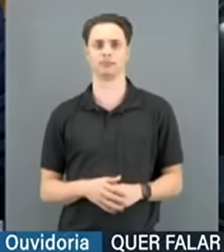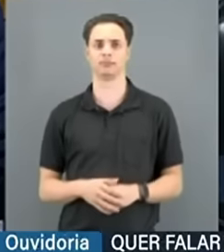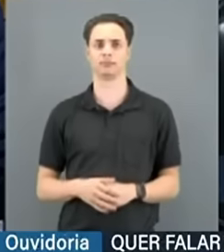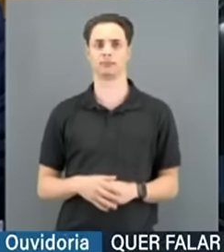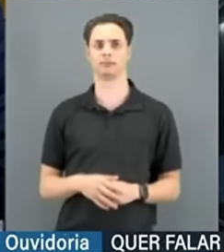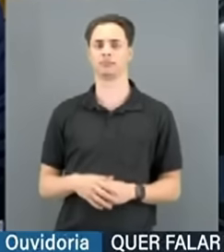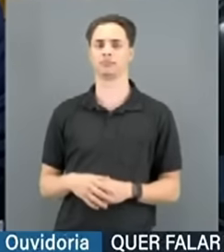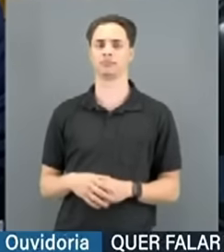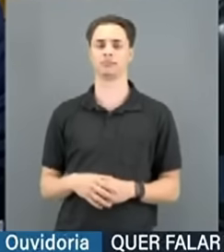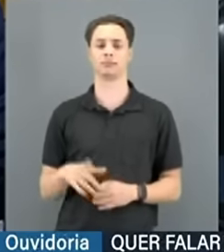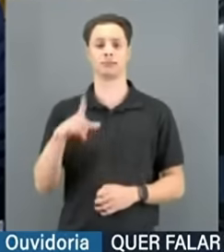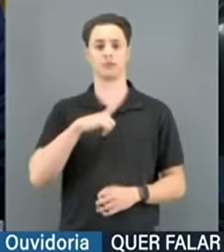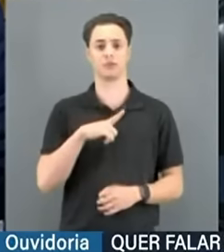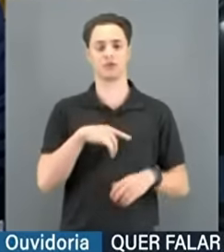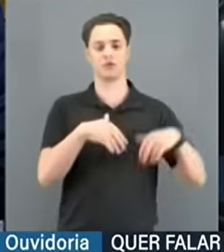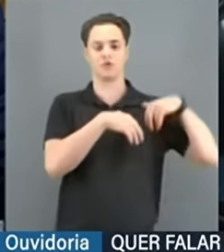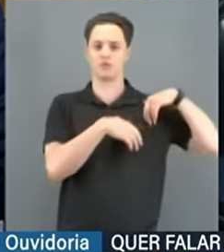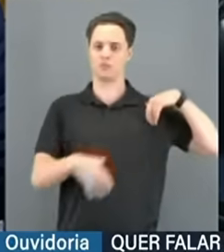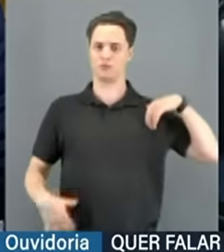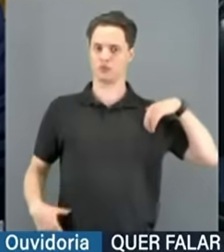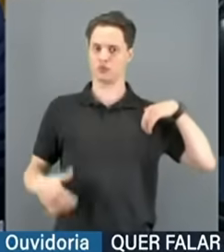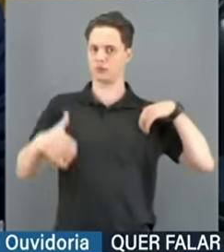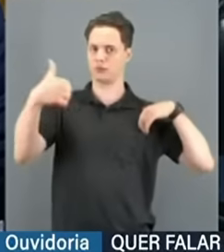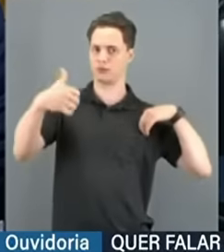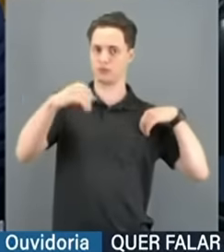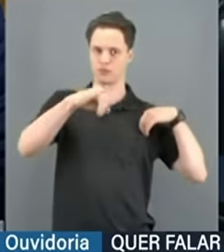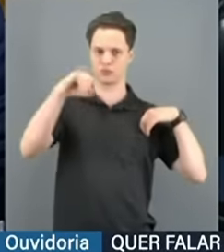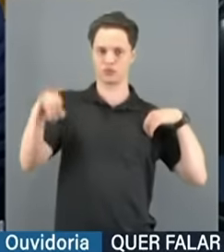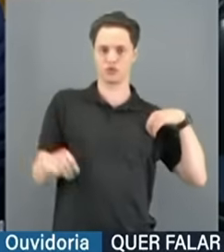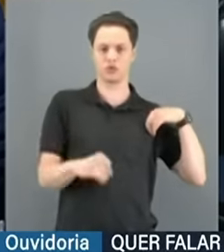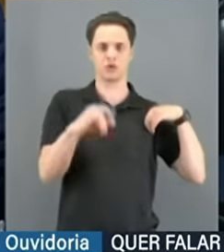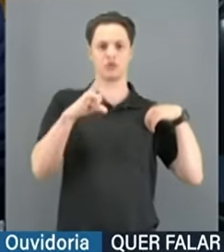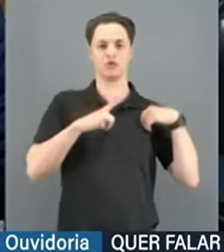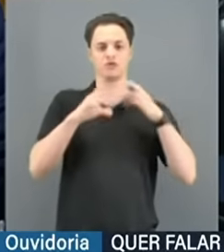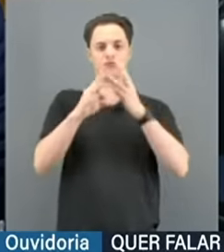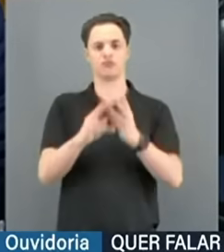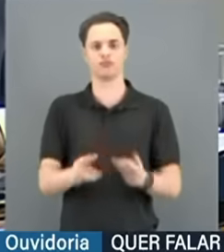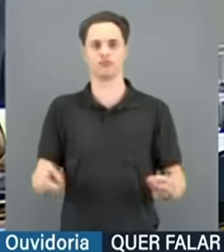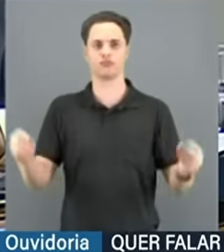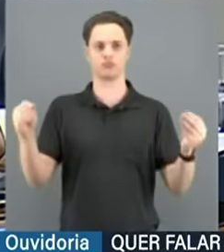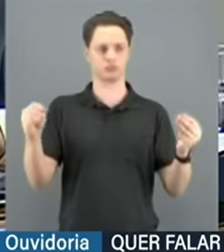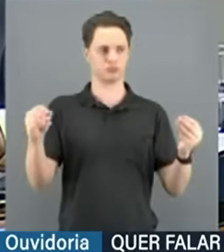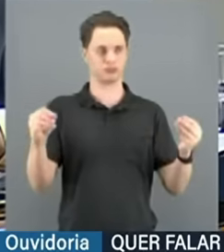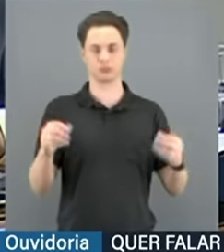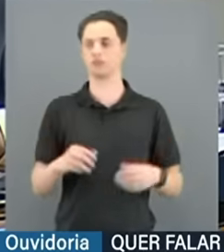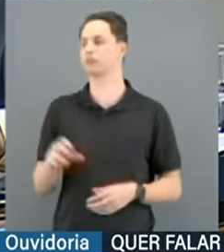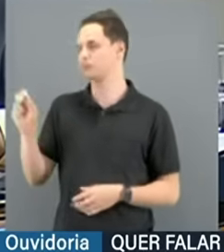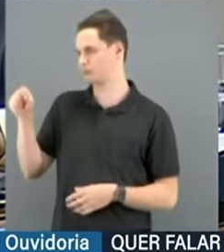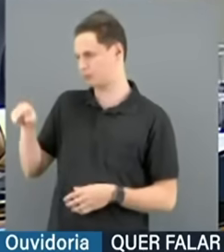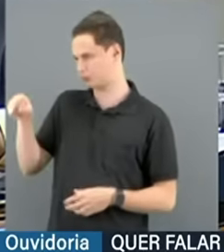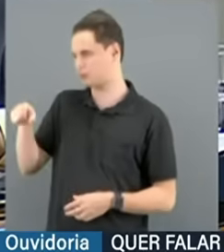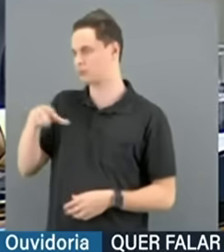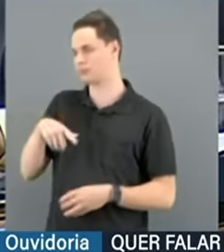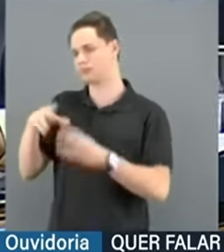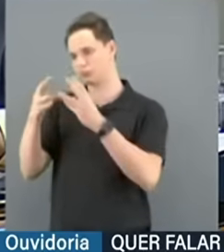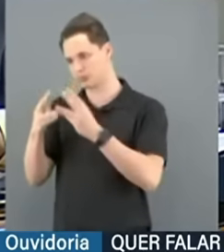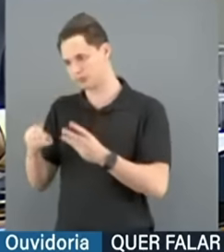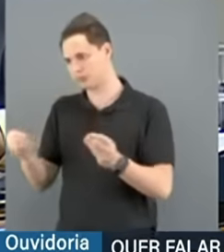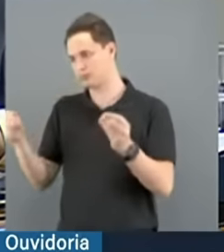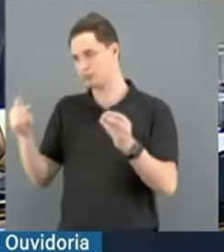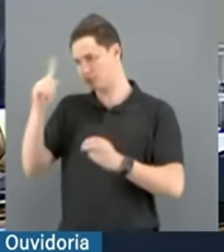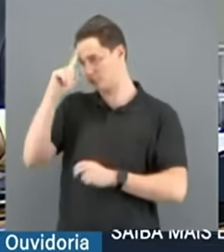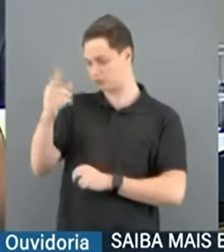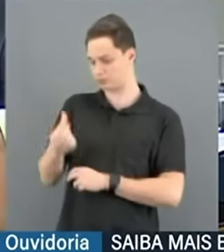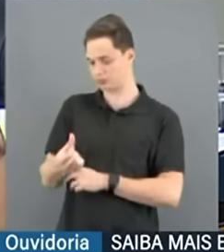Após a posse do novo governo, dia 1º de janeiro, houve um esvaziamento do acampamento? Sim, senhor senador. O acampamento, no dia